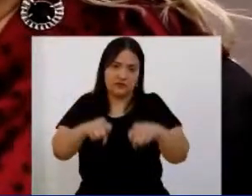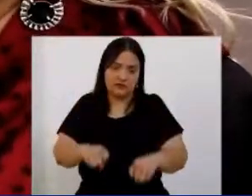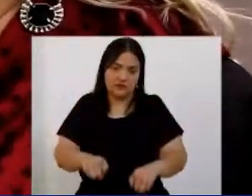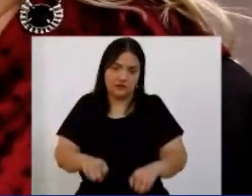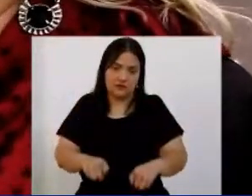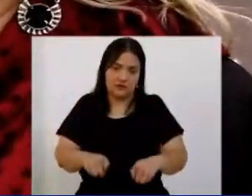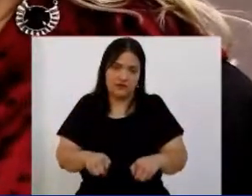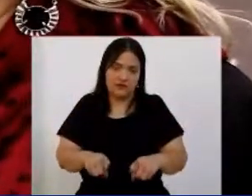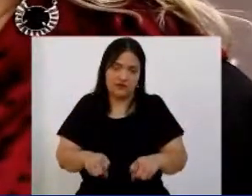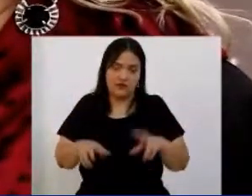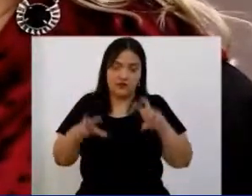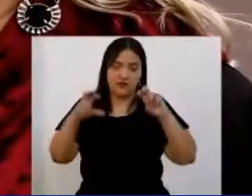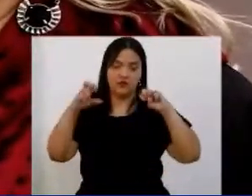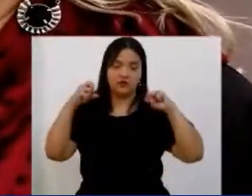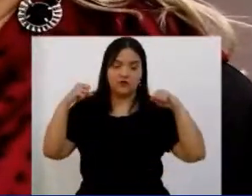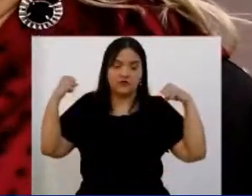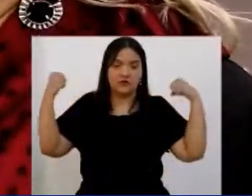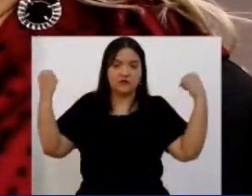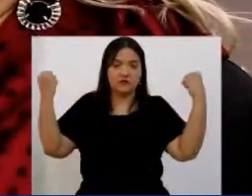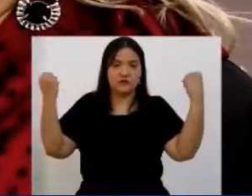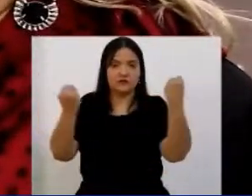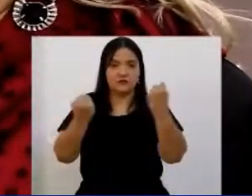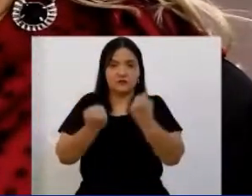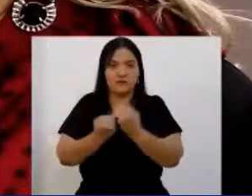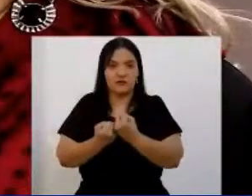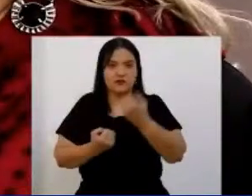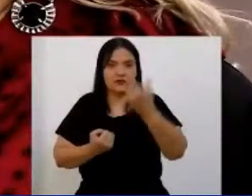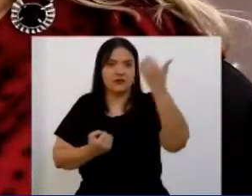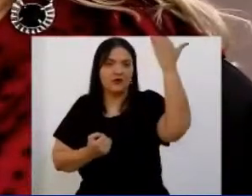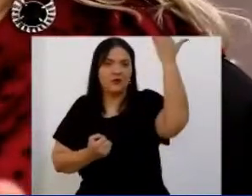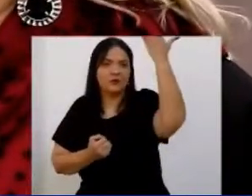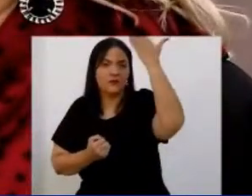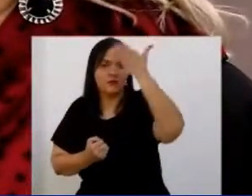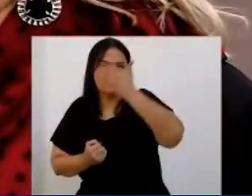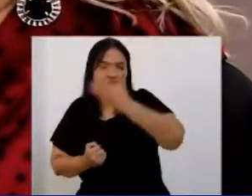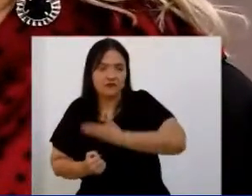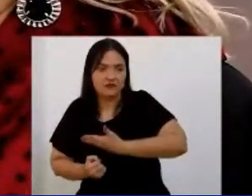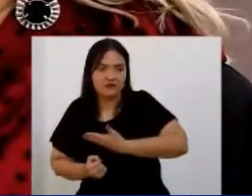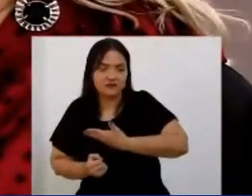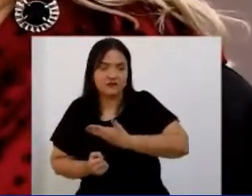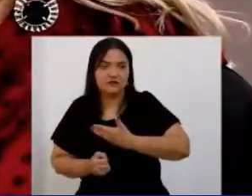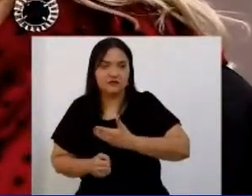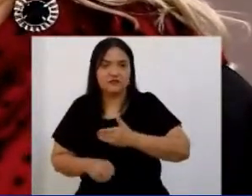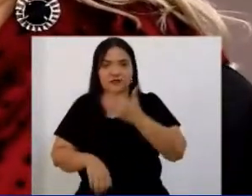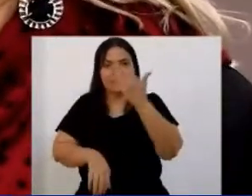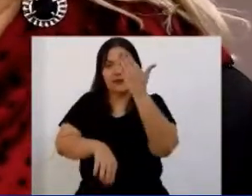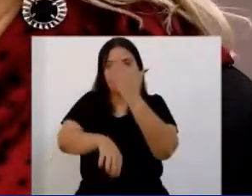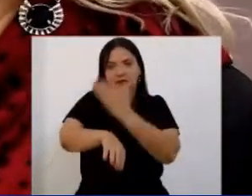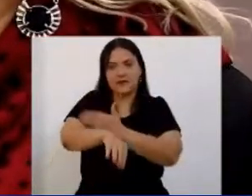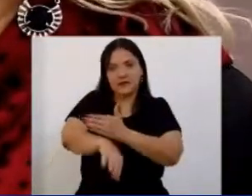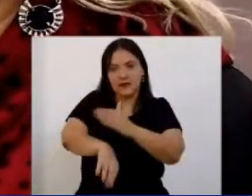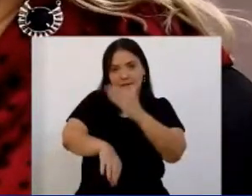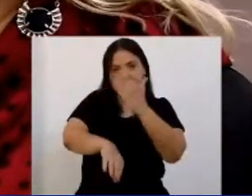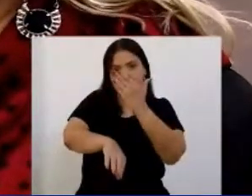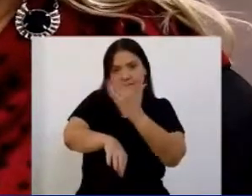o simpósio é a comprovação do exercício da